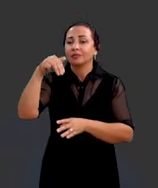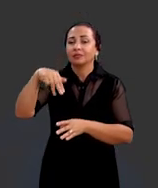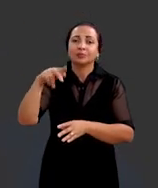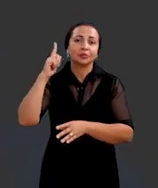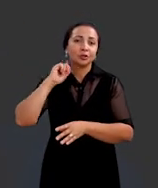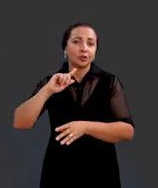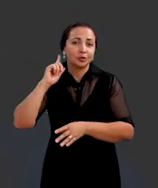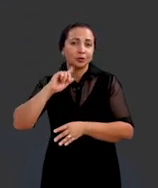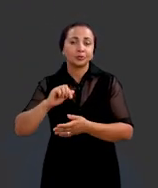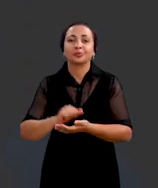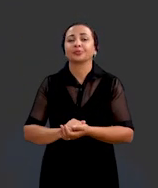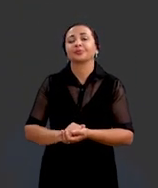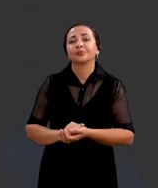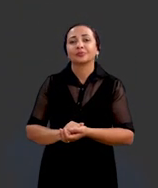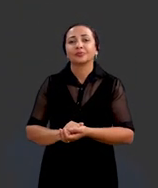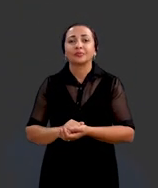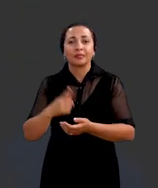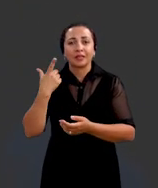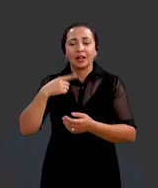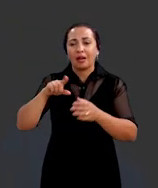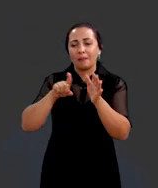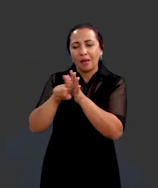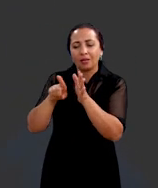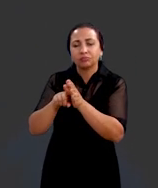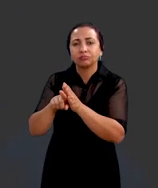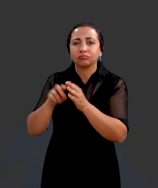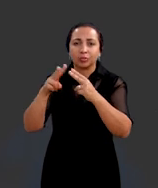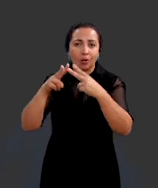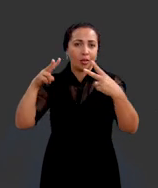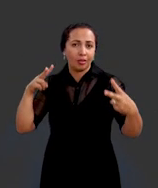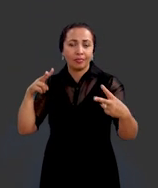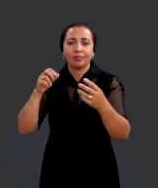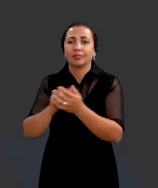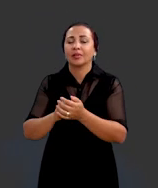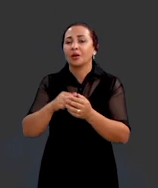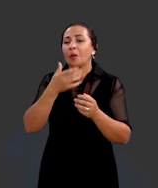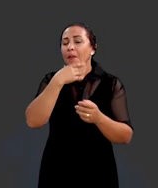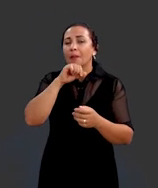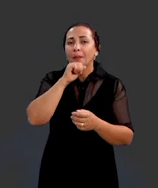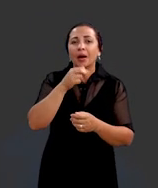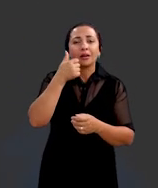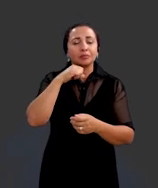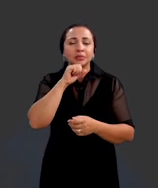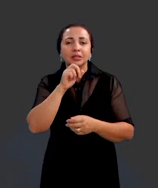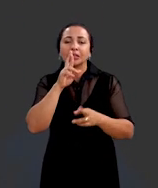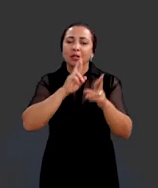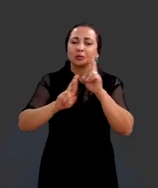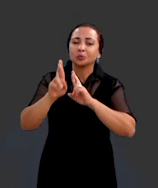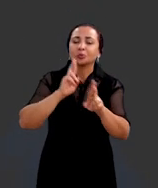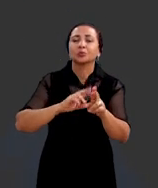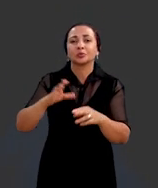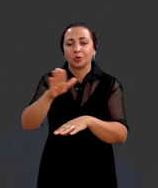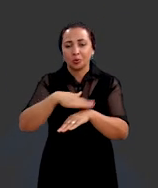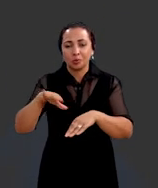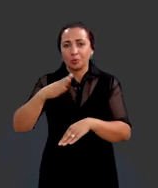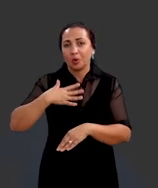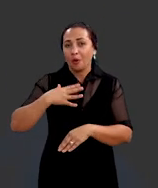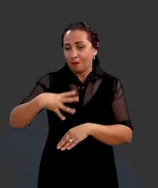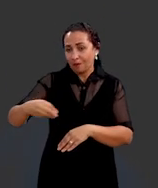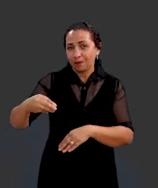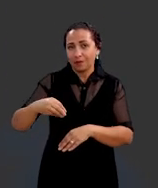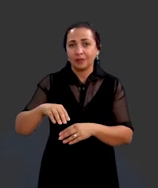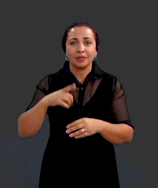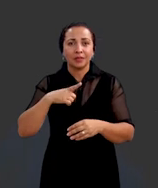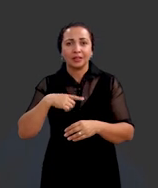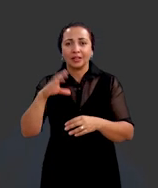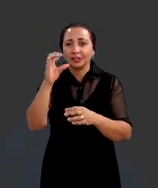e esse é um questionário online que os pais respondem a respeito dos seus filhos,